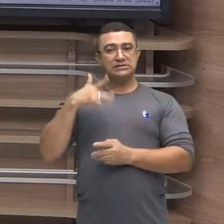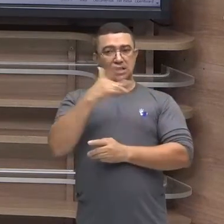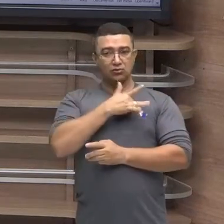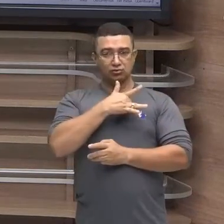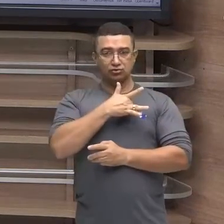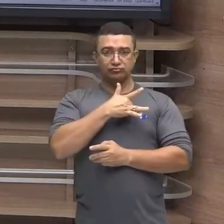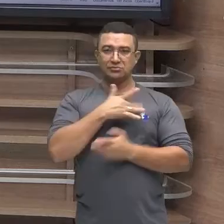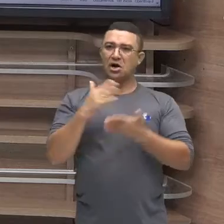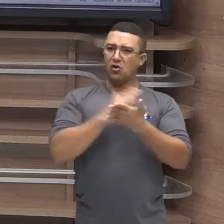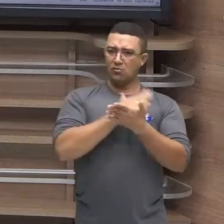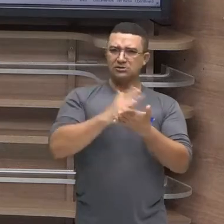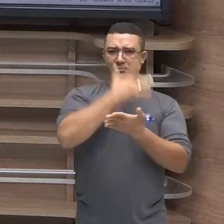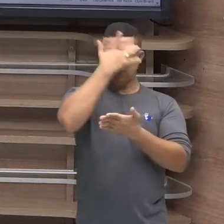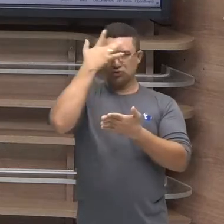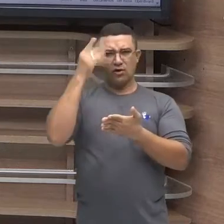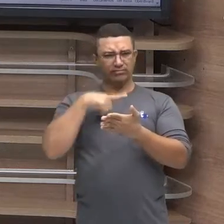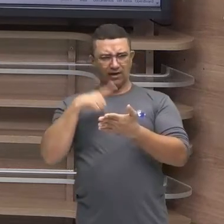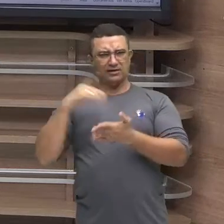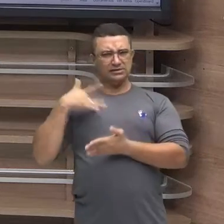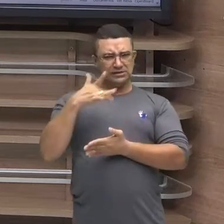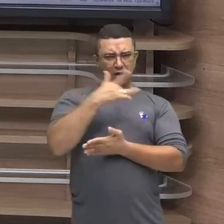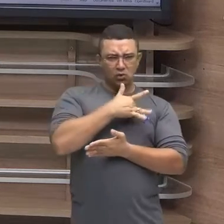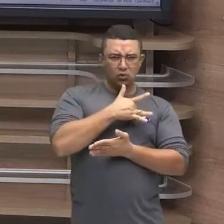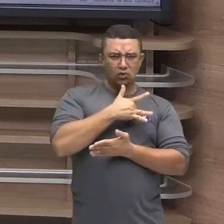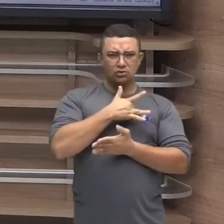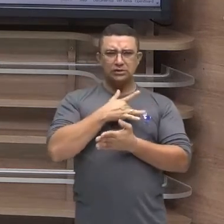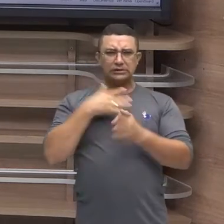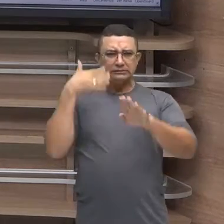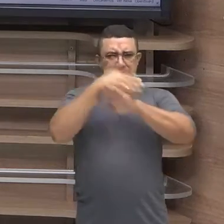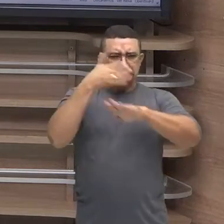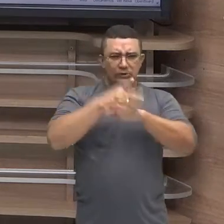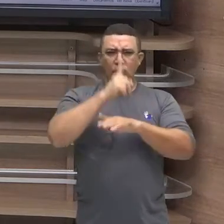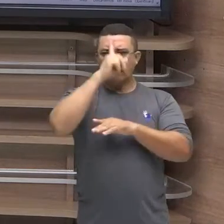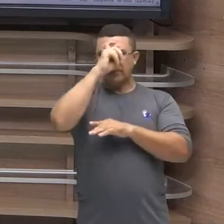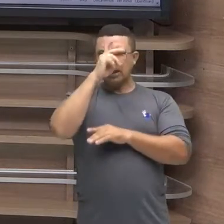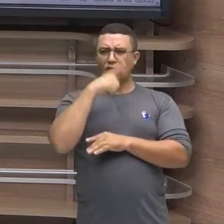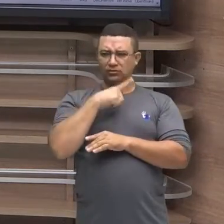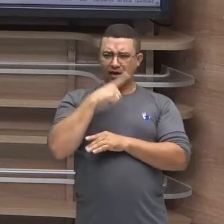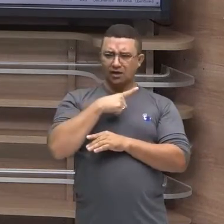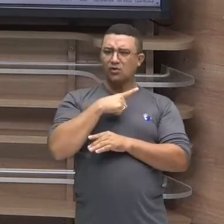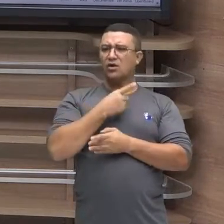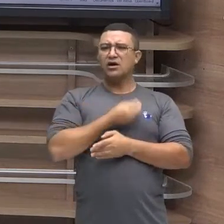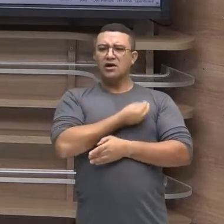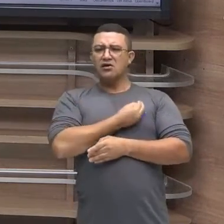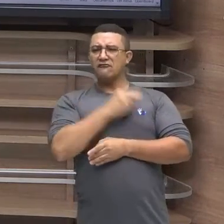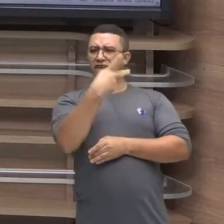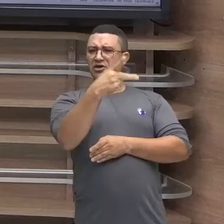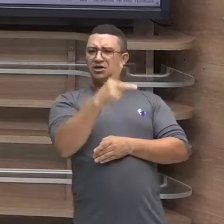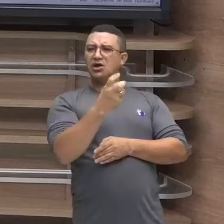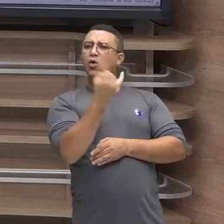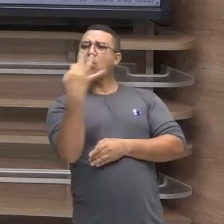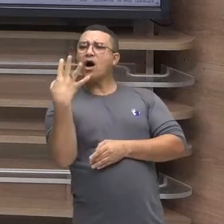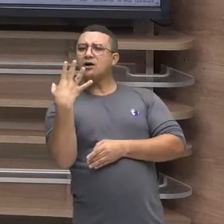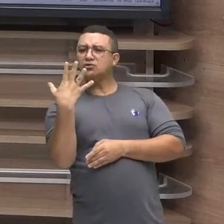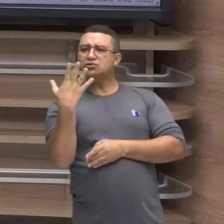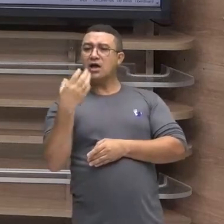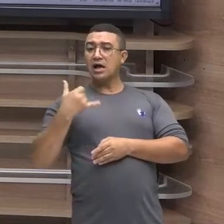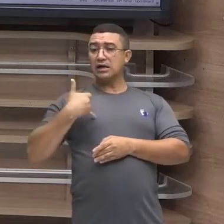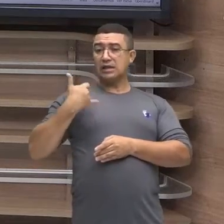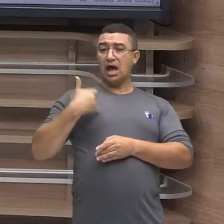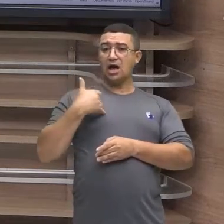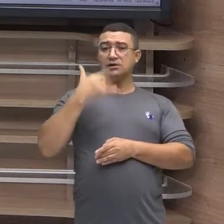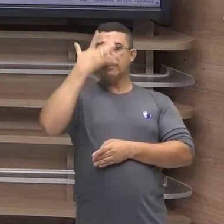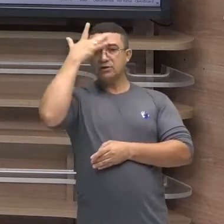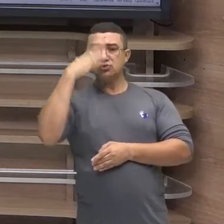população, ela tem acesso à saúde, aos hospitais, a expectativa de vida daquela população, qual é ali